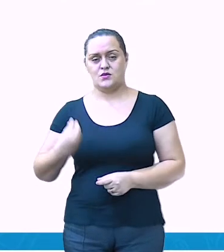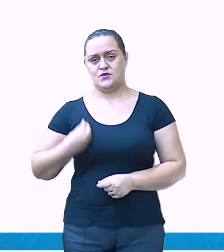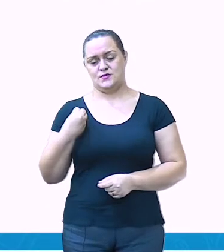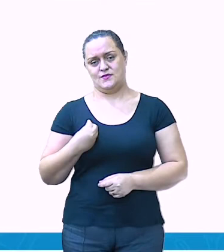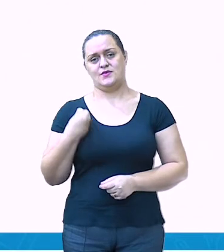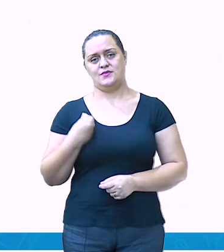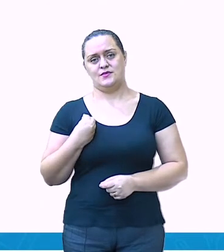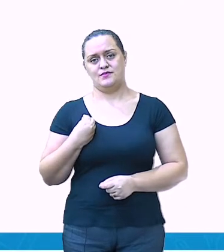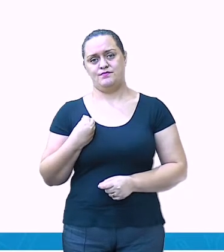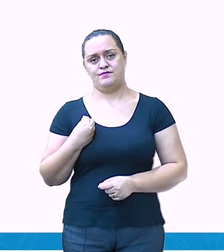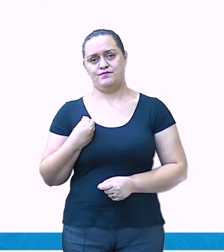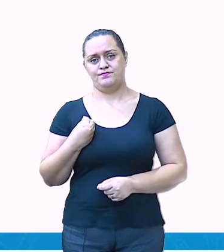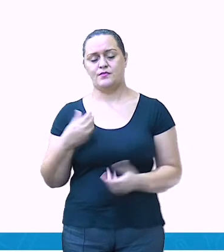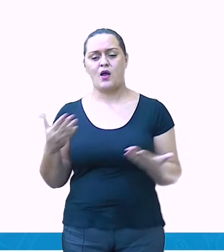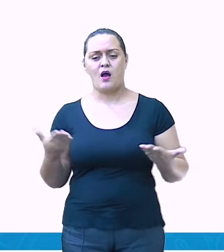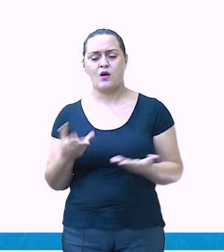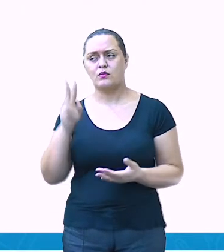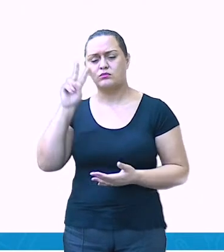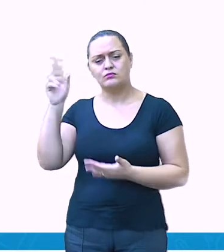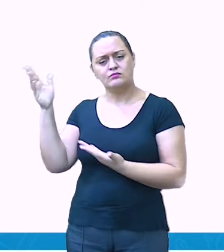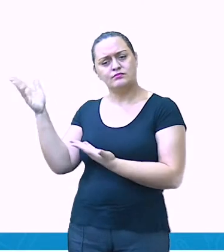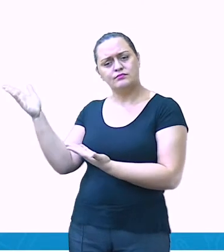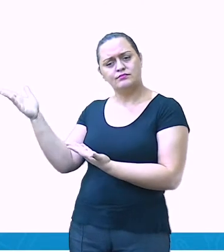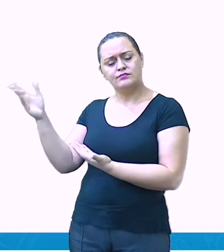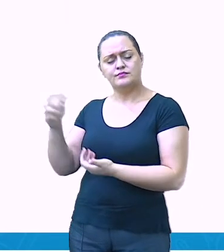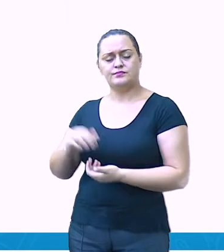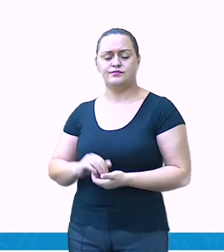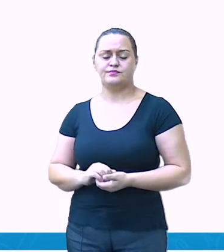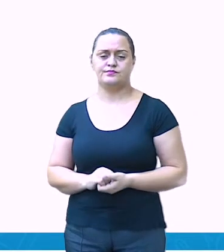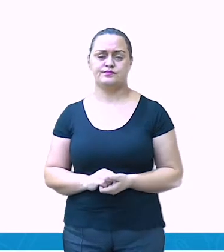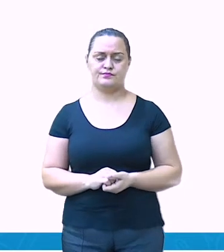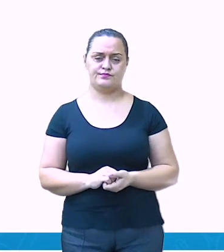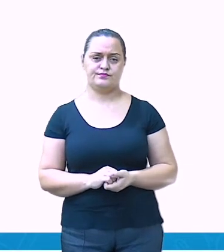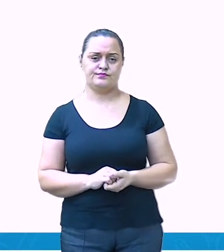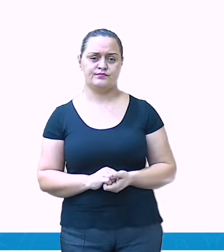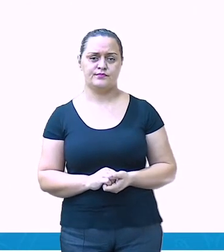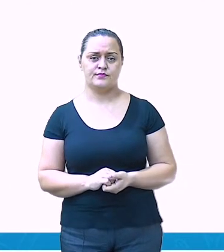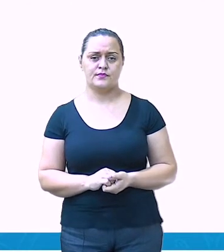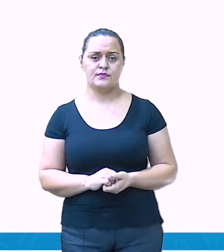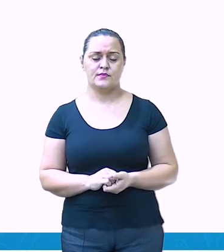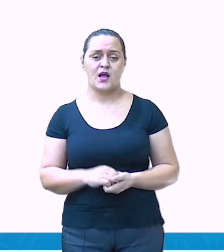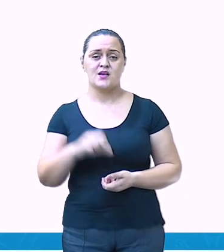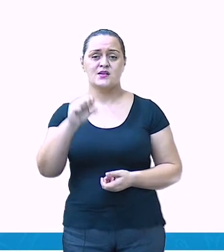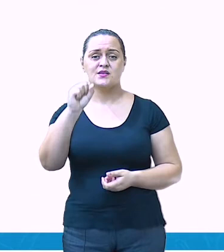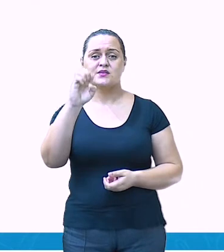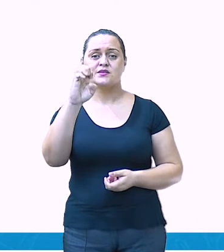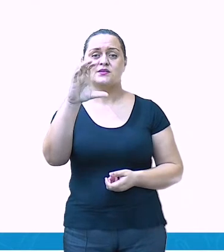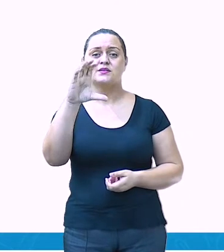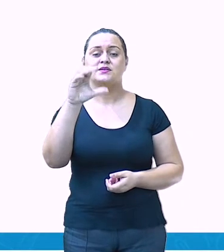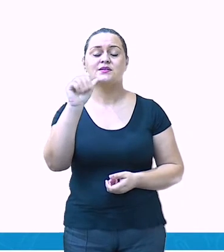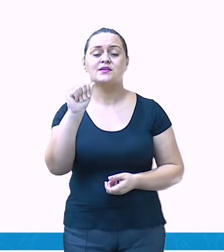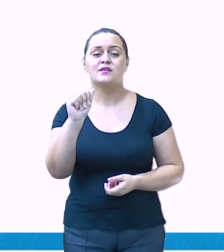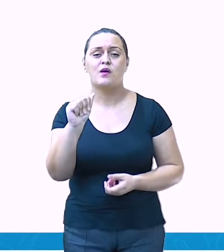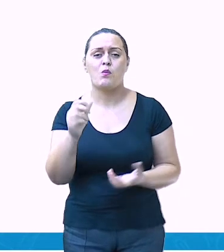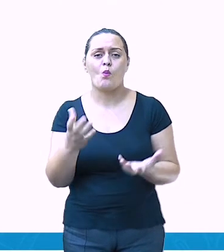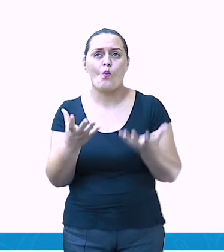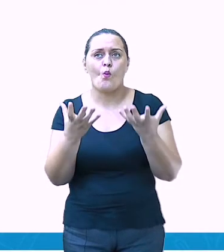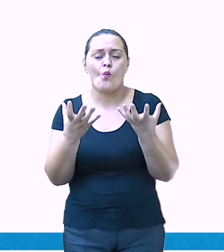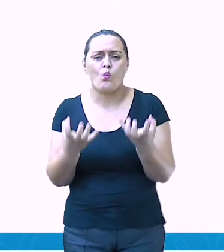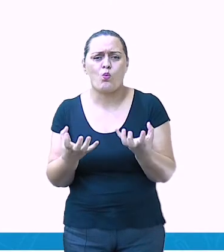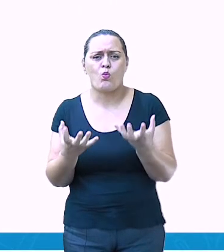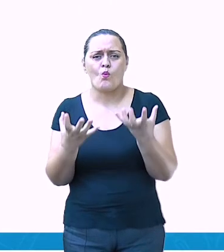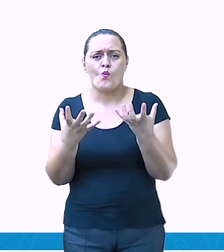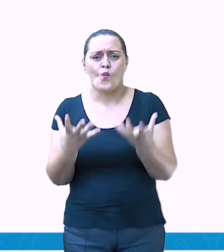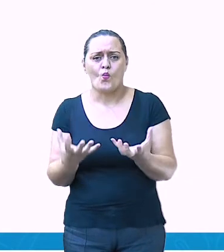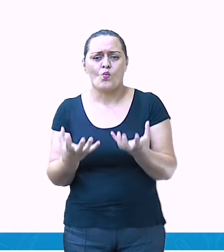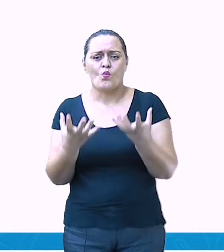seca. Nosso estado é um estado considerado até rico. Nós temos